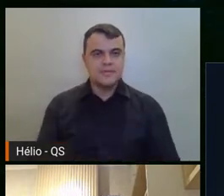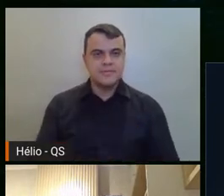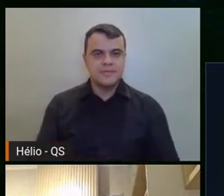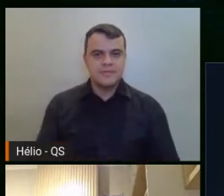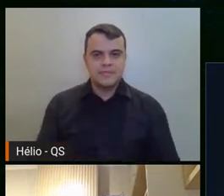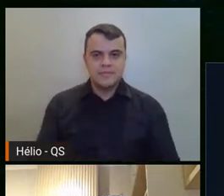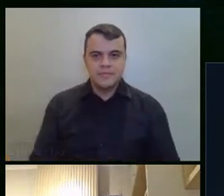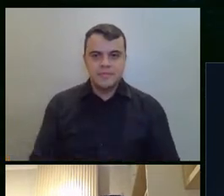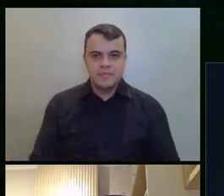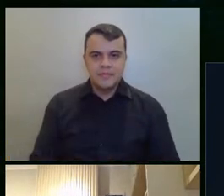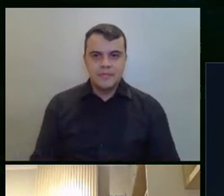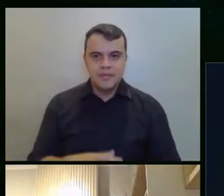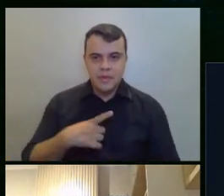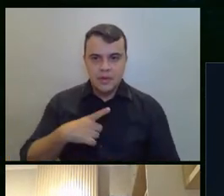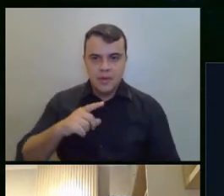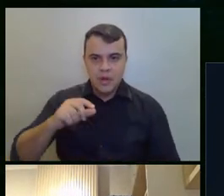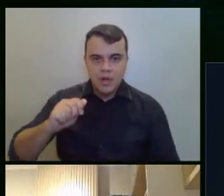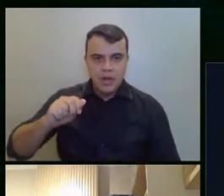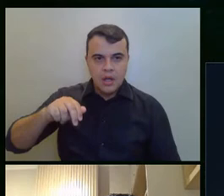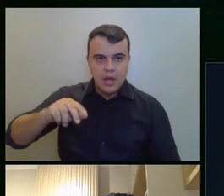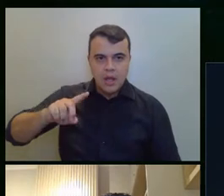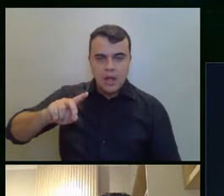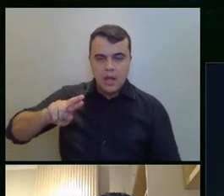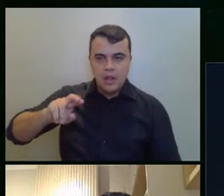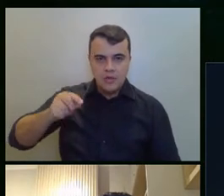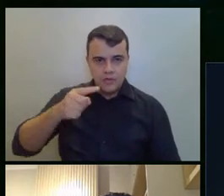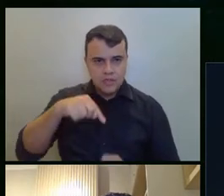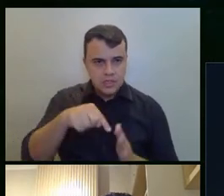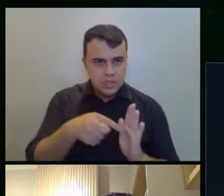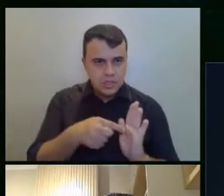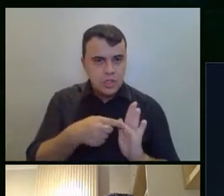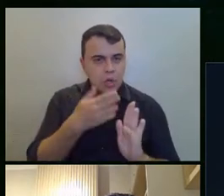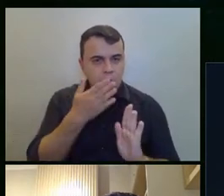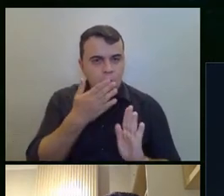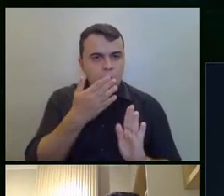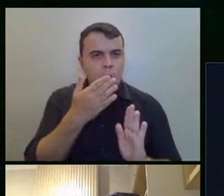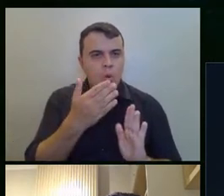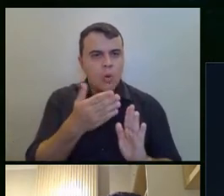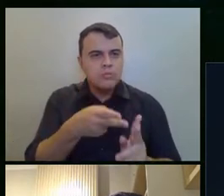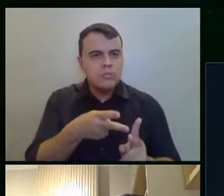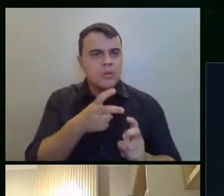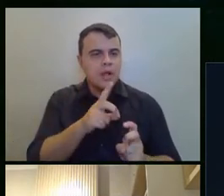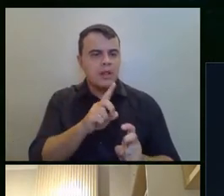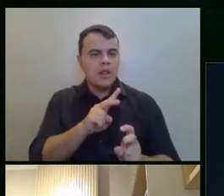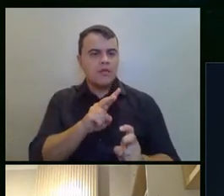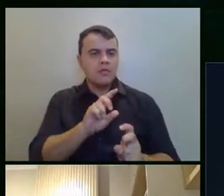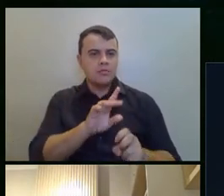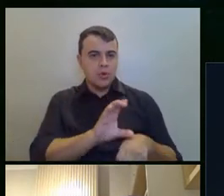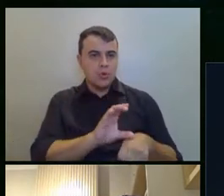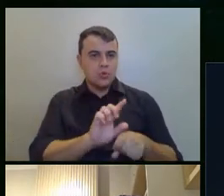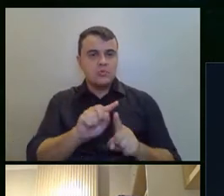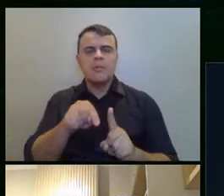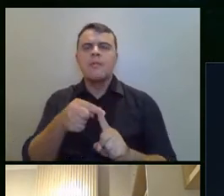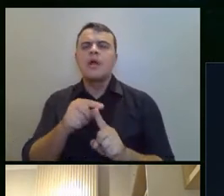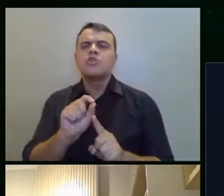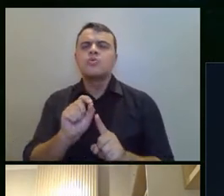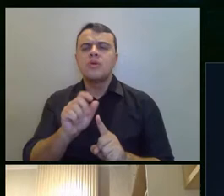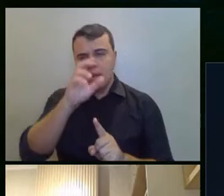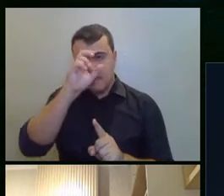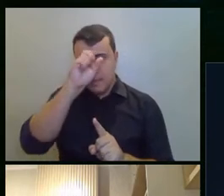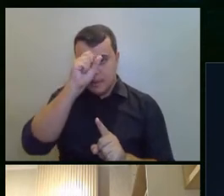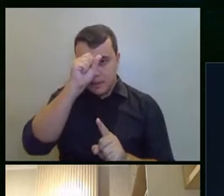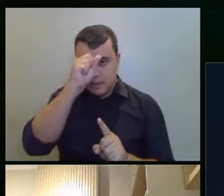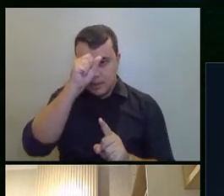tem uma pergunta que o Anderson ele falou assim olha vocês indicam qual o conteúdo a consumir sobre The Voice além do Botequim então assim